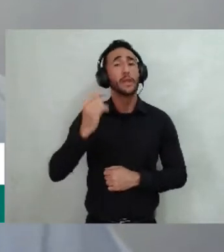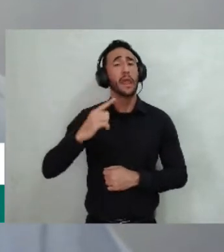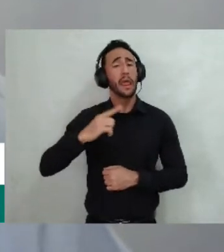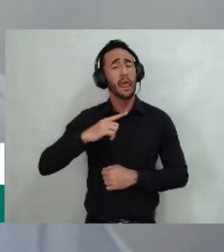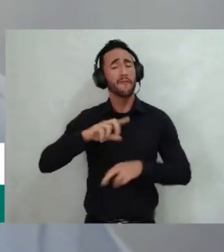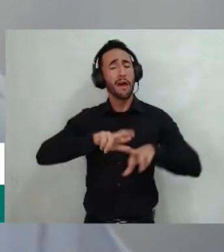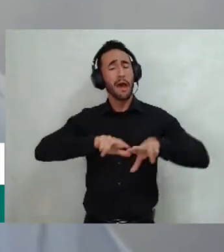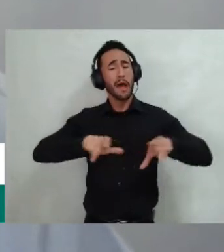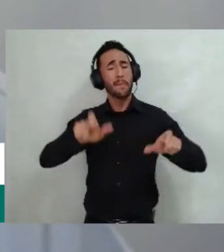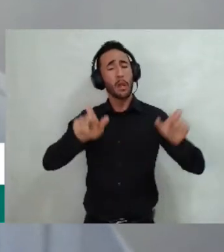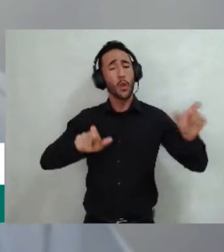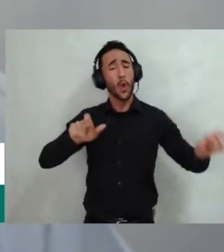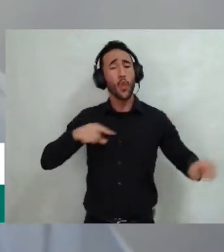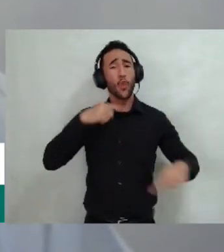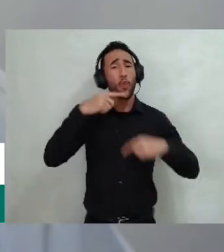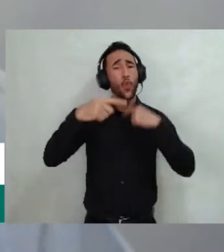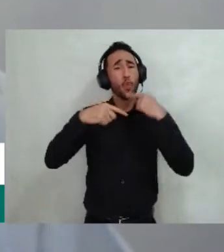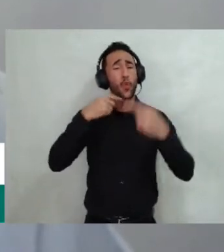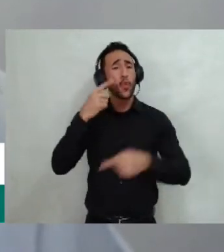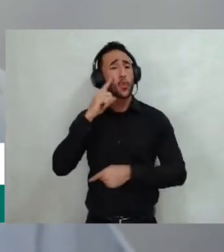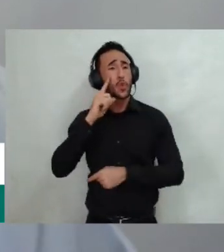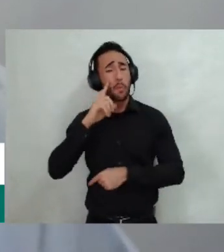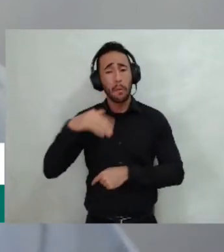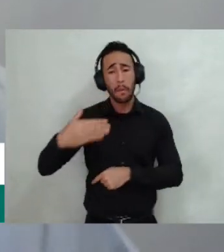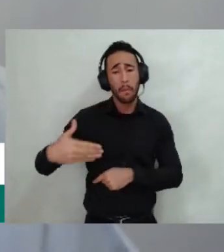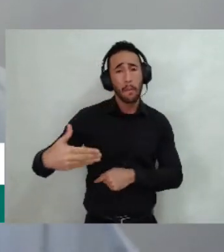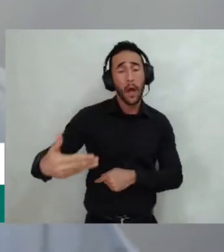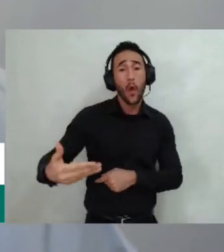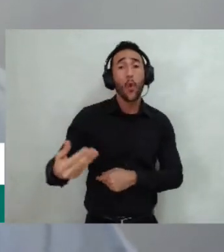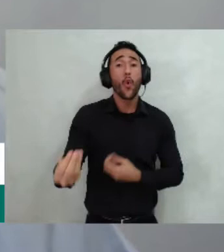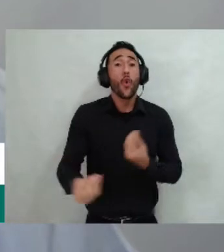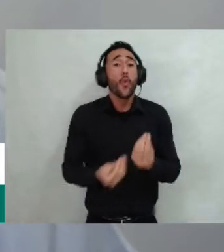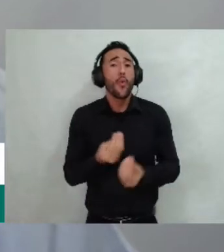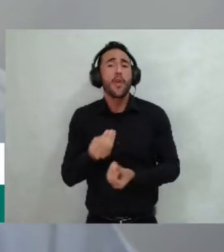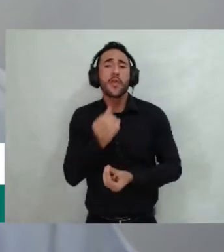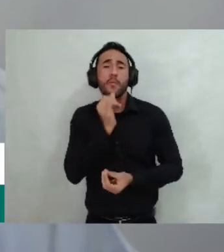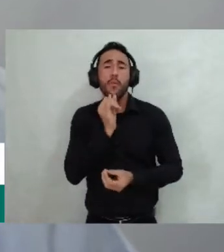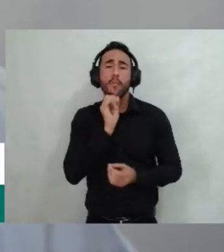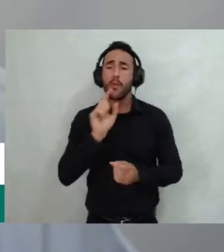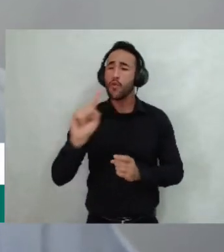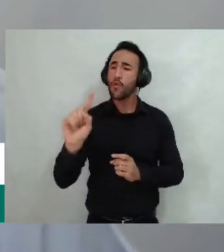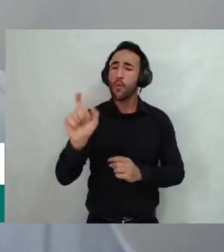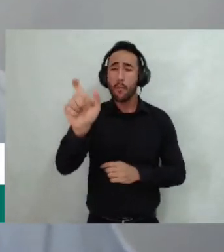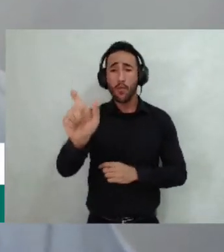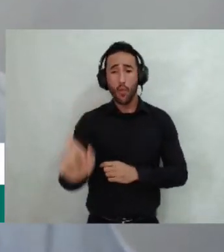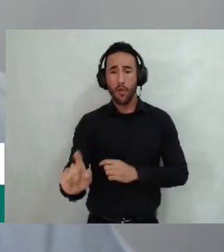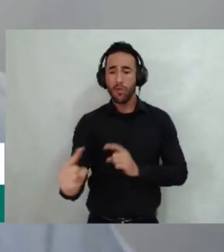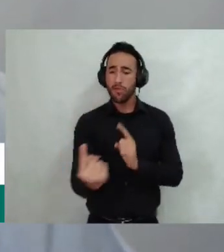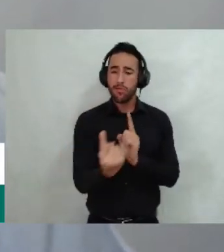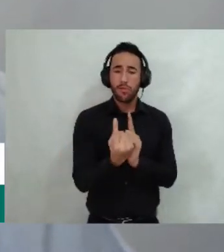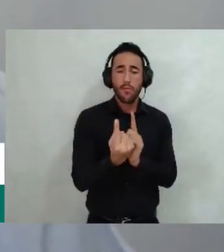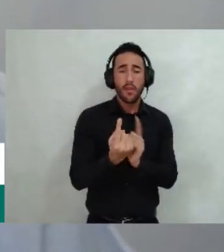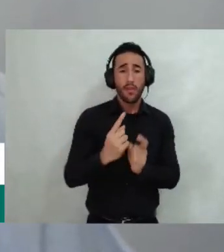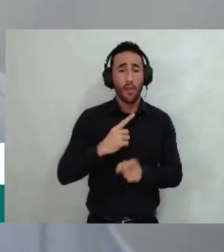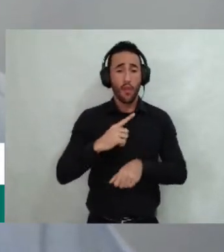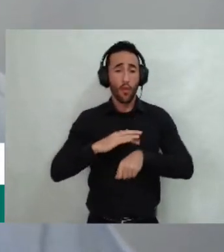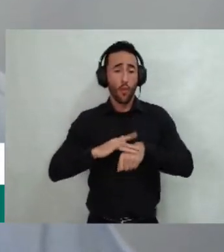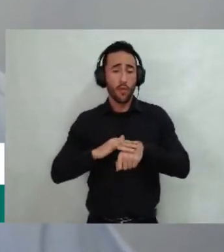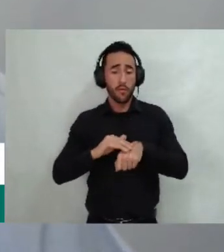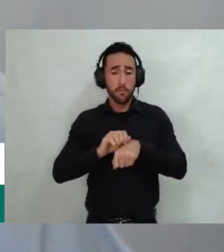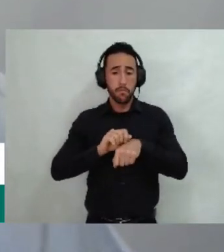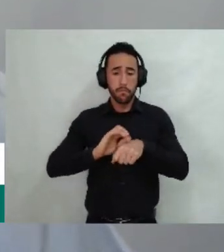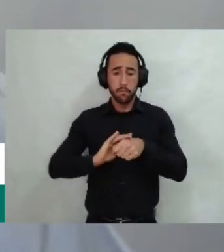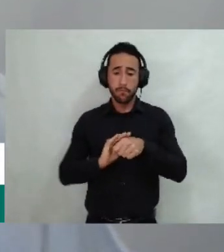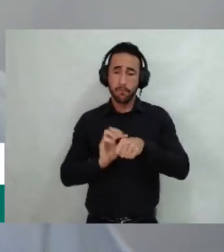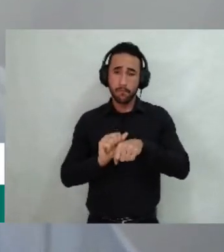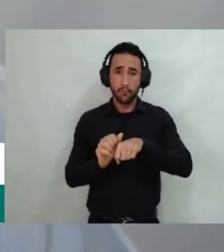nos cuidados dos pacientes com Covid-19 e mesmo nos profissionais de saúde, que é um